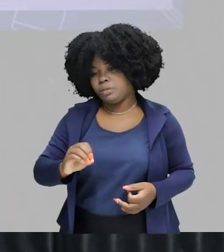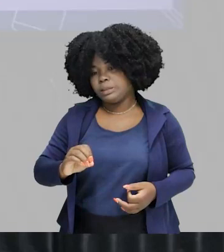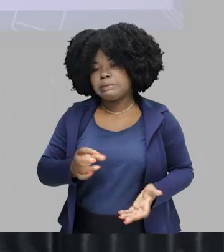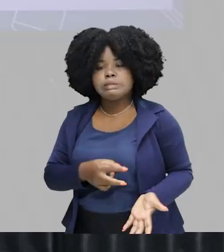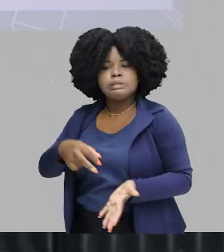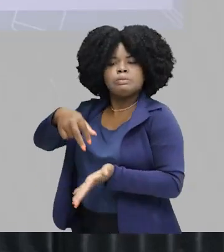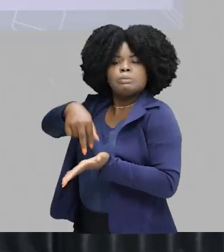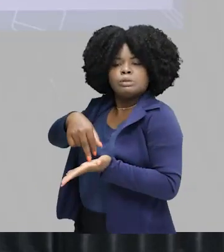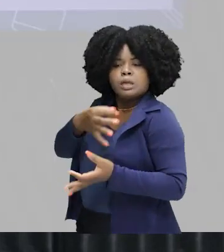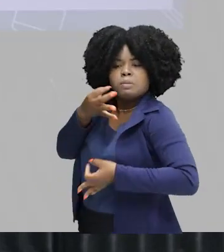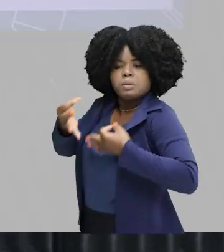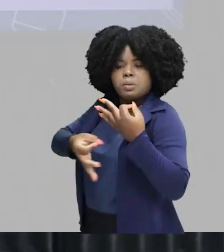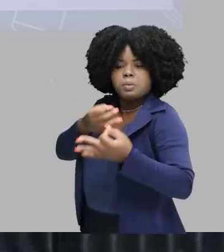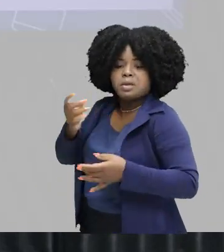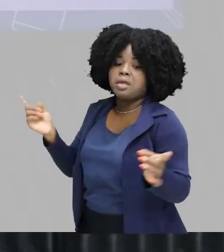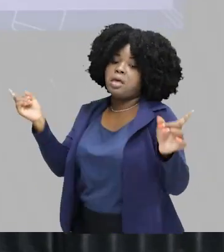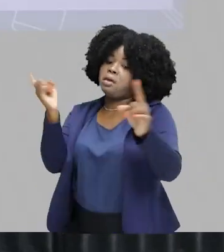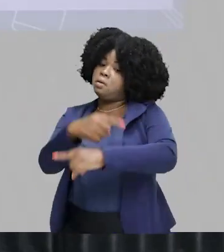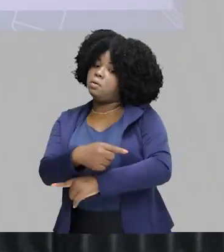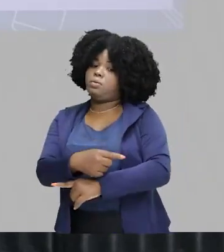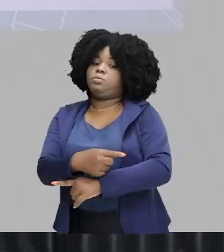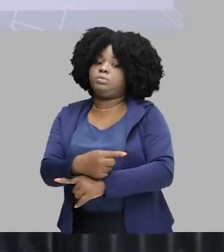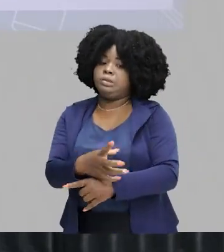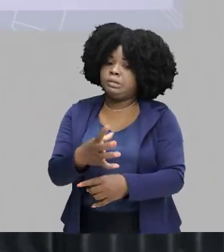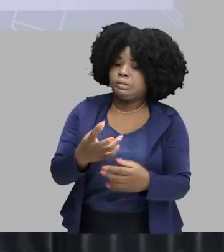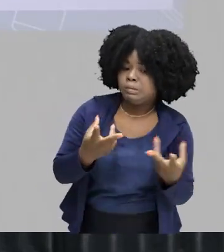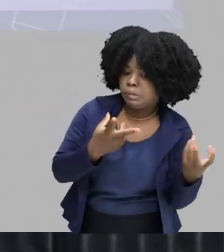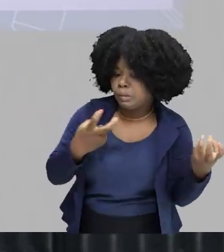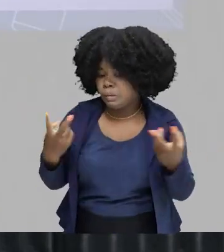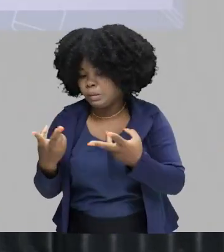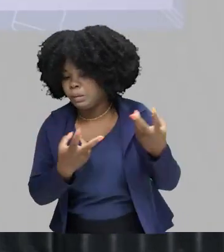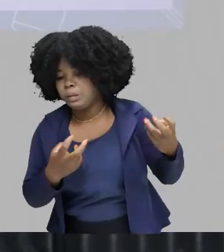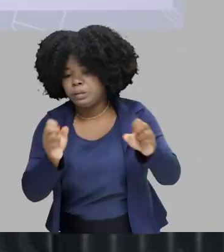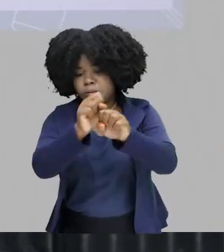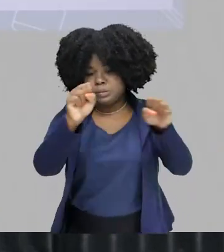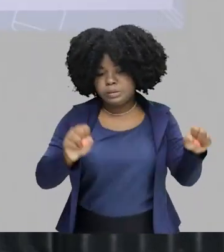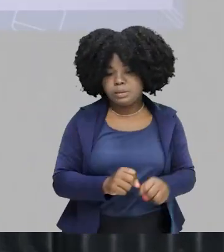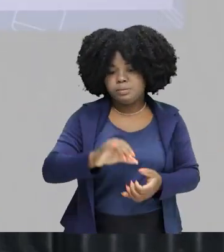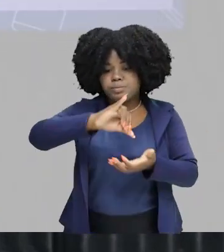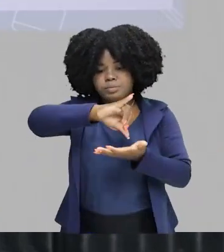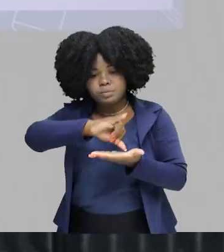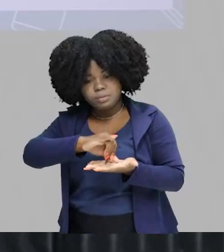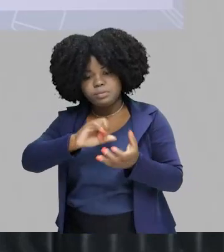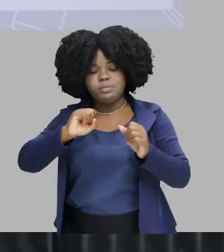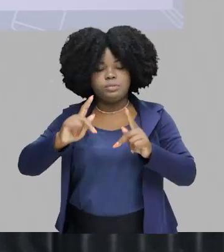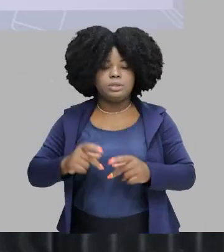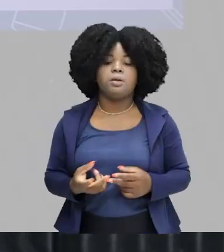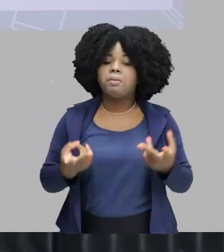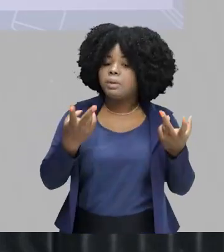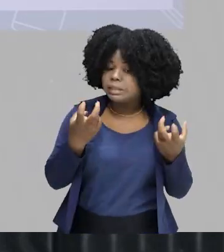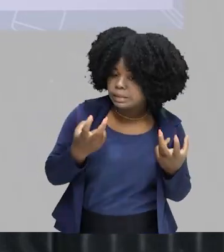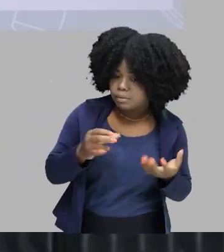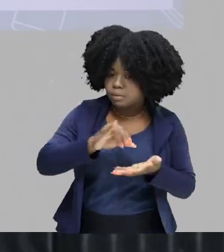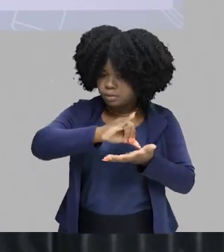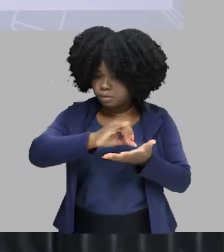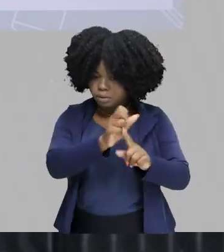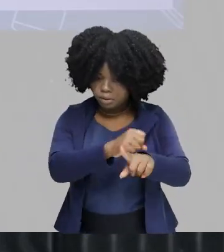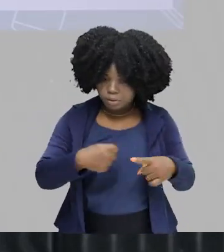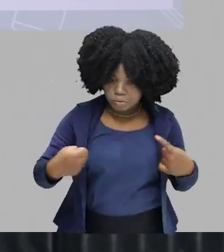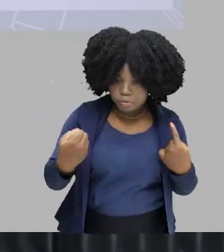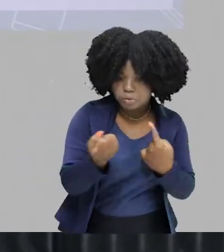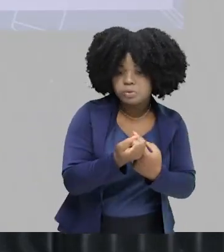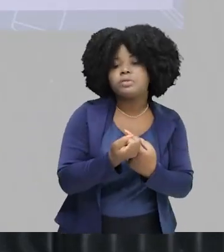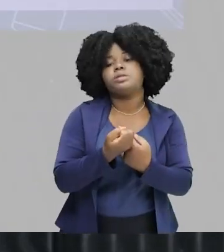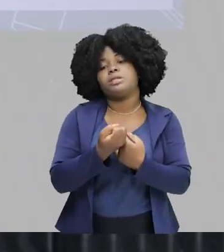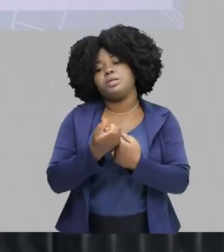como alguém que é contrário, crítico, portanto, do sistema capitalista. Então ele observa no capitalismo, que é a sociedade que gera